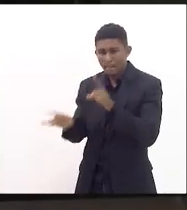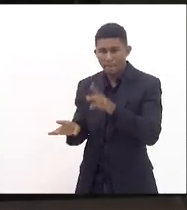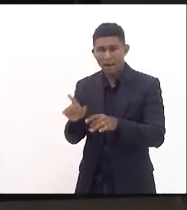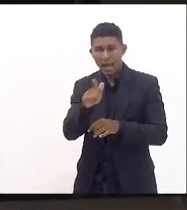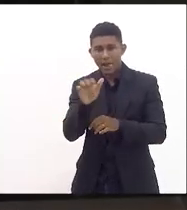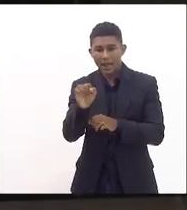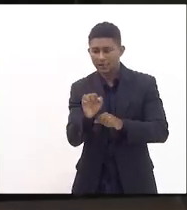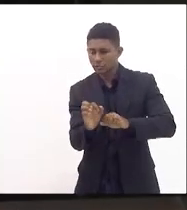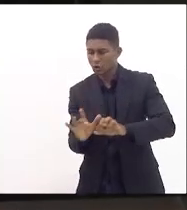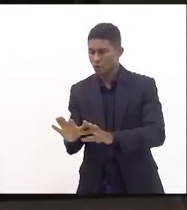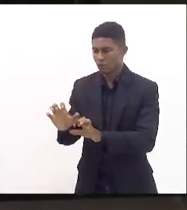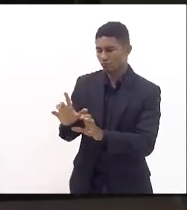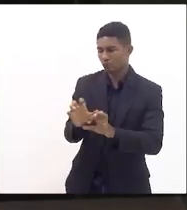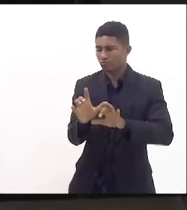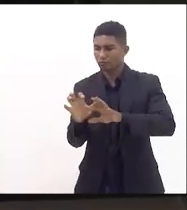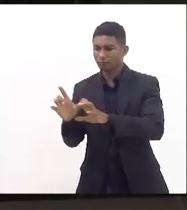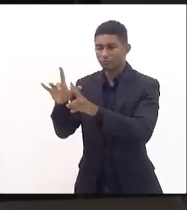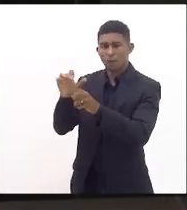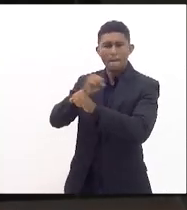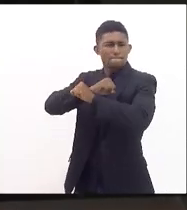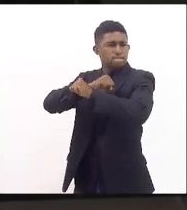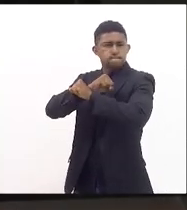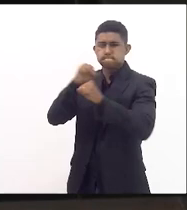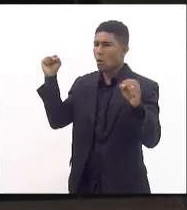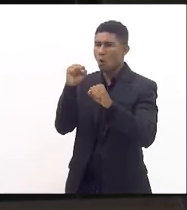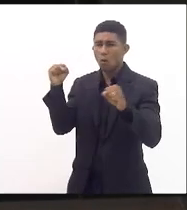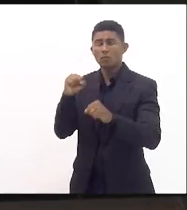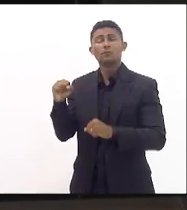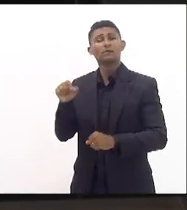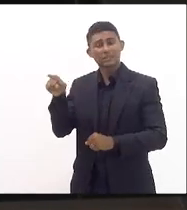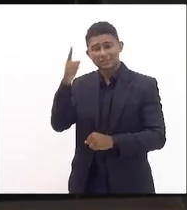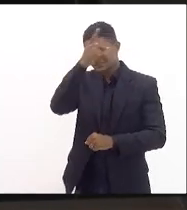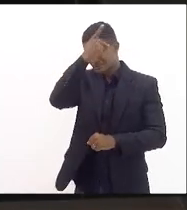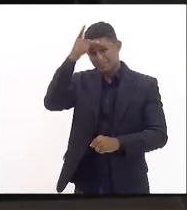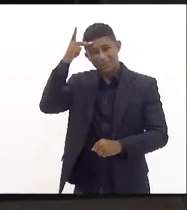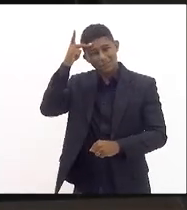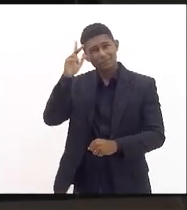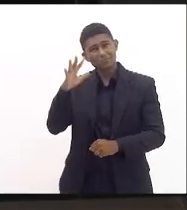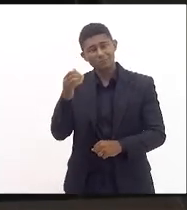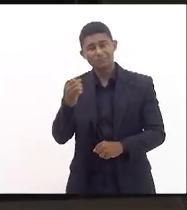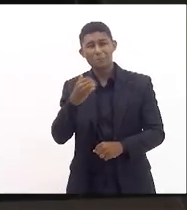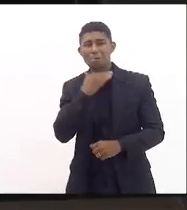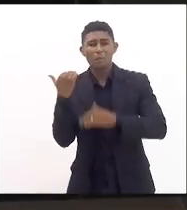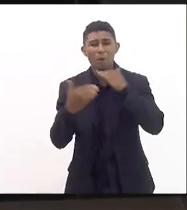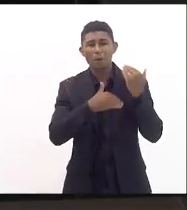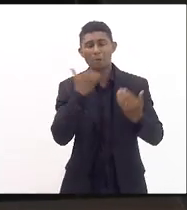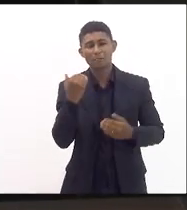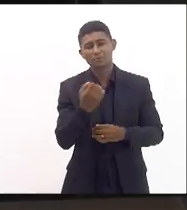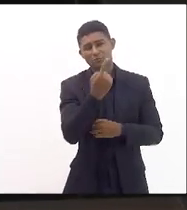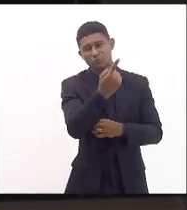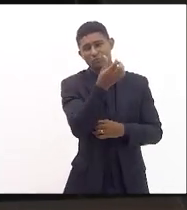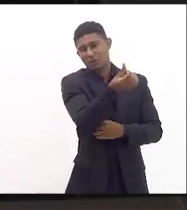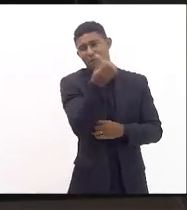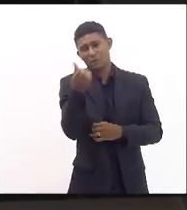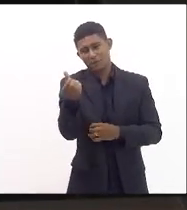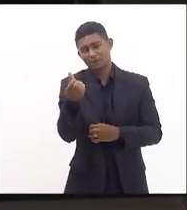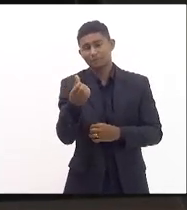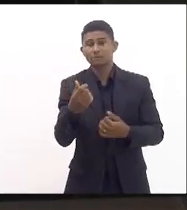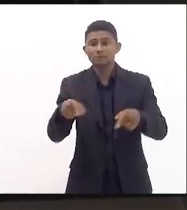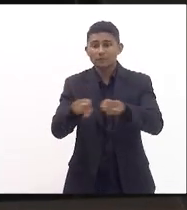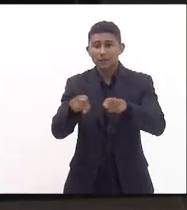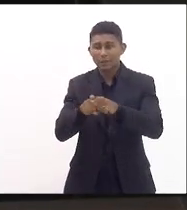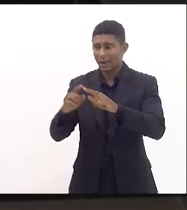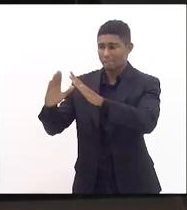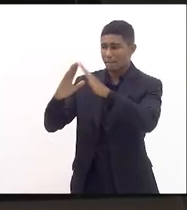há, sim, notícias de 50 a 166 pessoas morreram, 200 domicílios